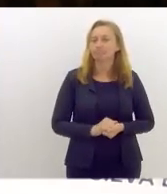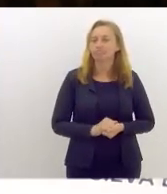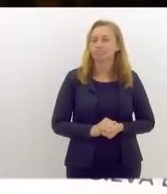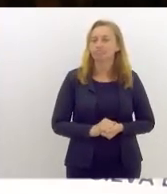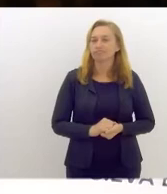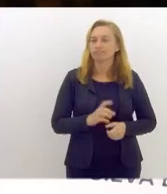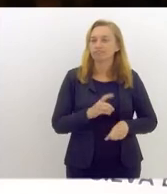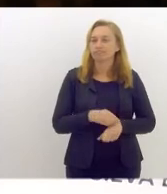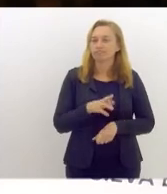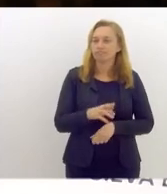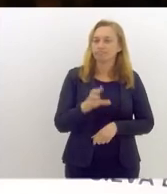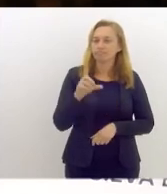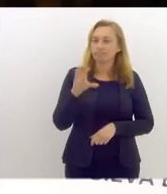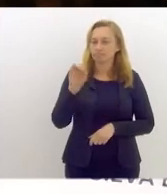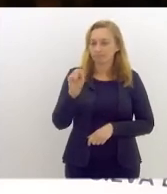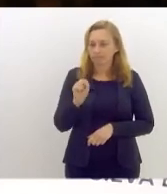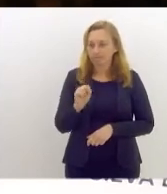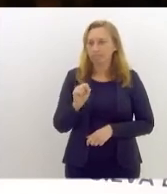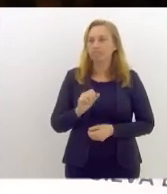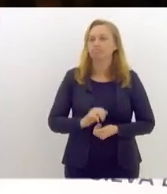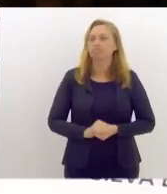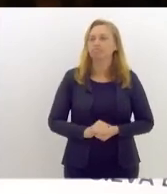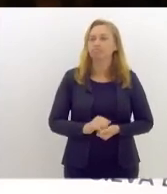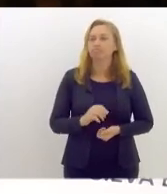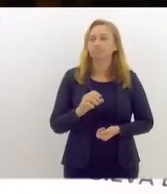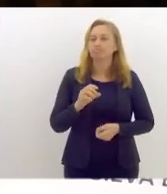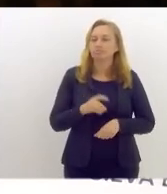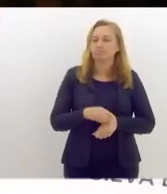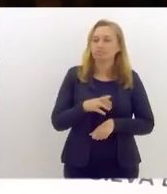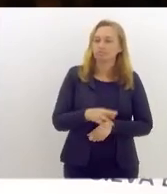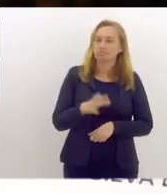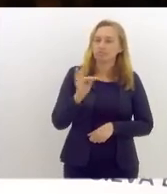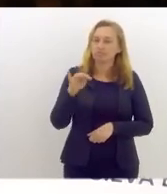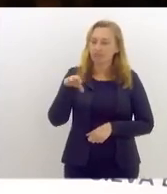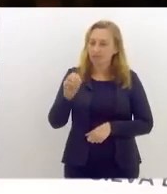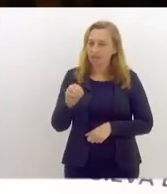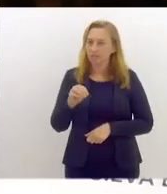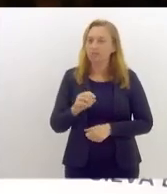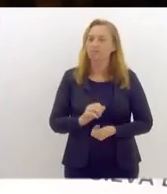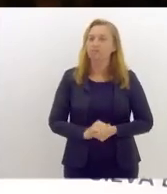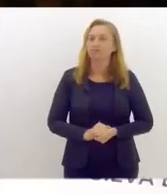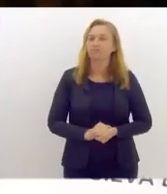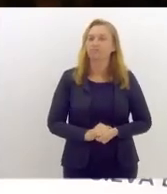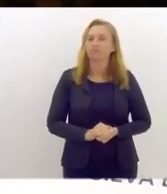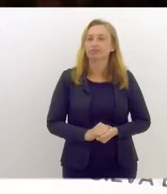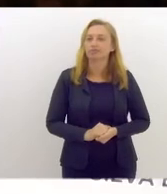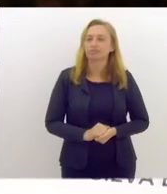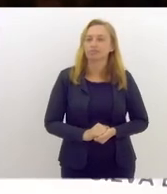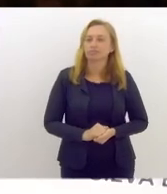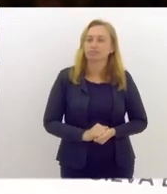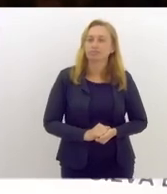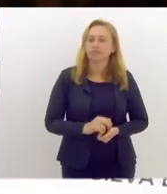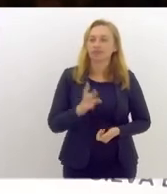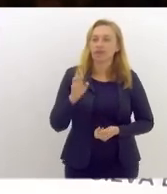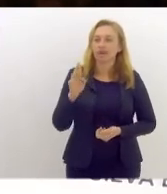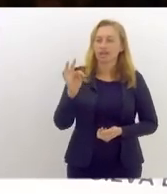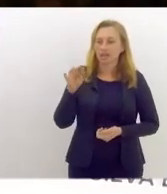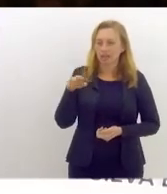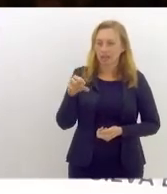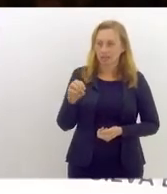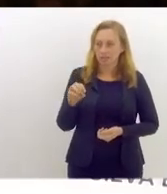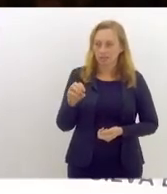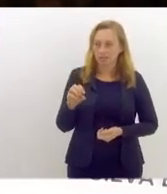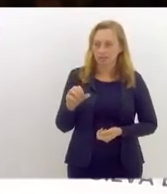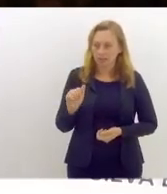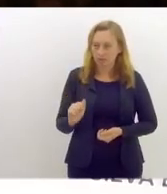Dr Carlos Santos de Oliveira Dr Fernando Antônio de Almeida Dra Renata França mesmo